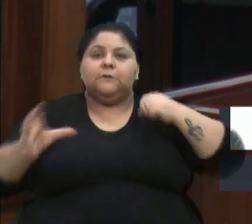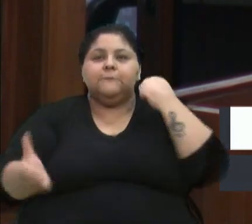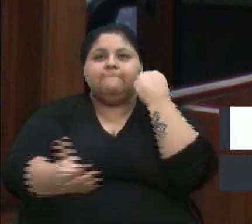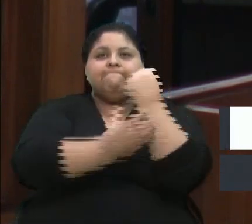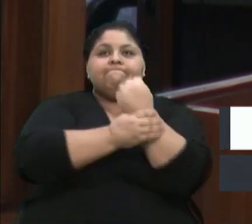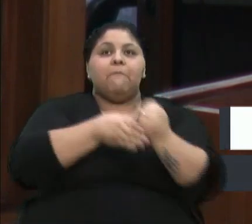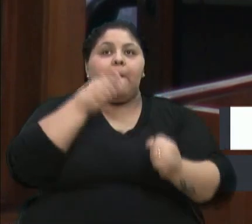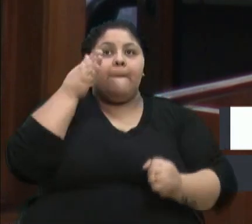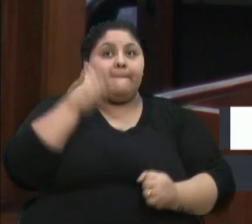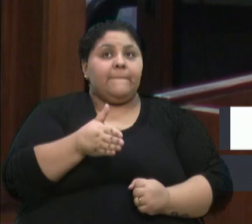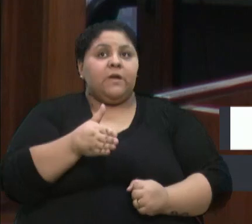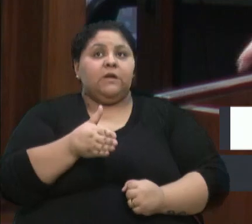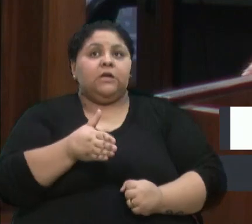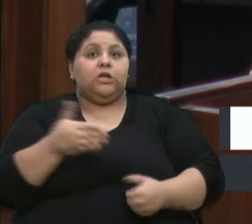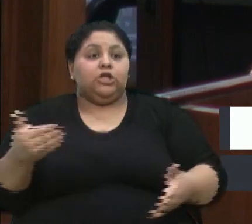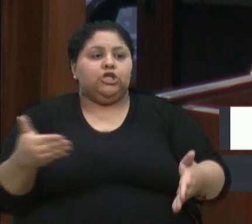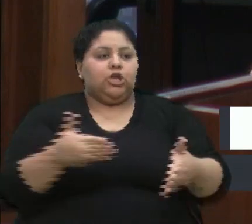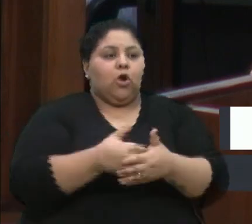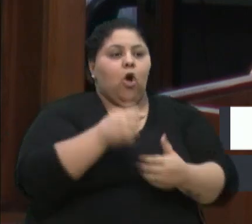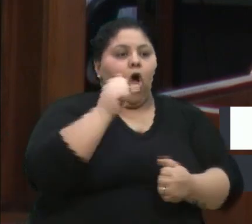maratona chegasse na sua 8ª edição.